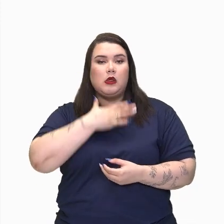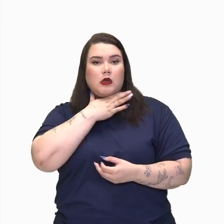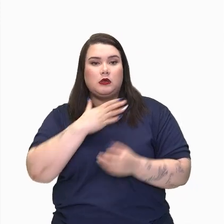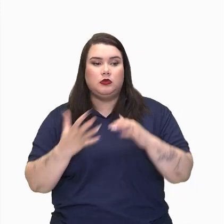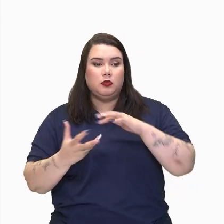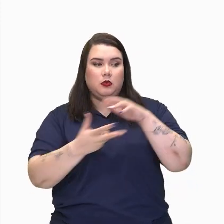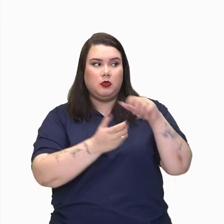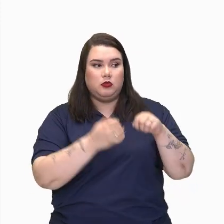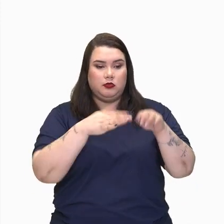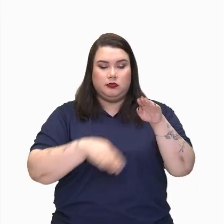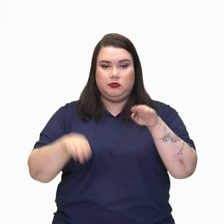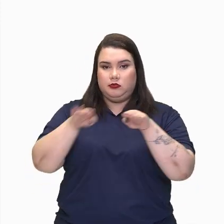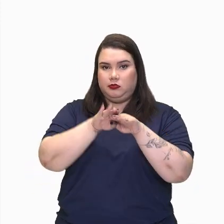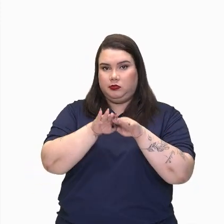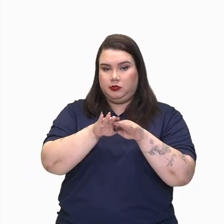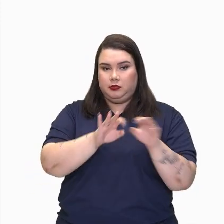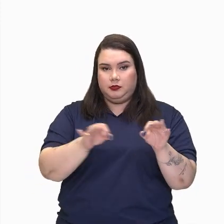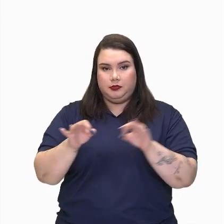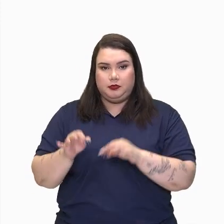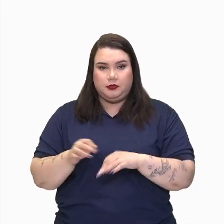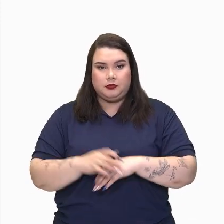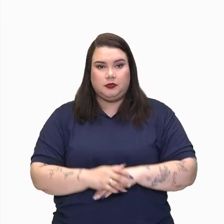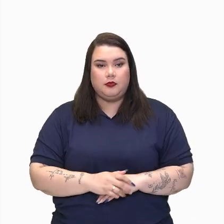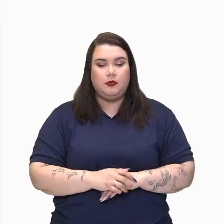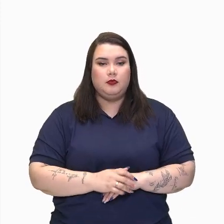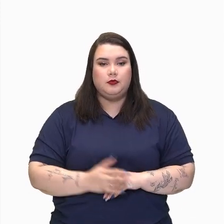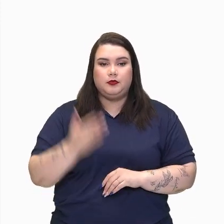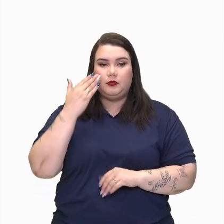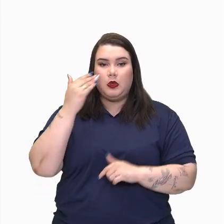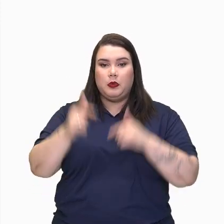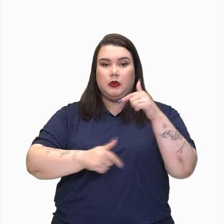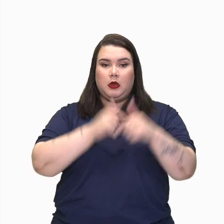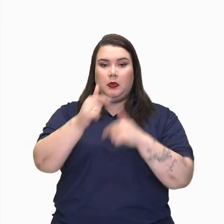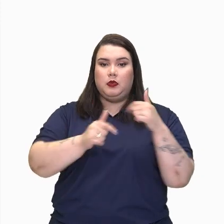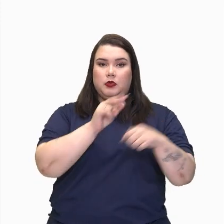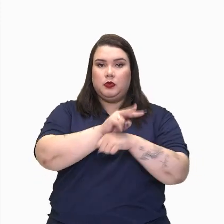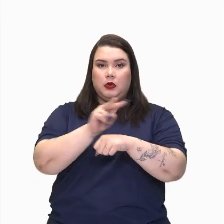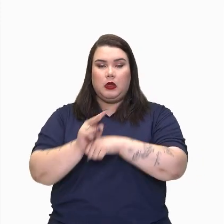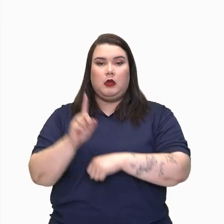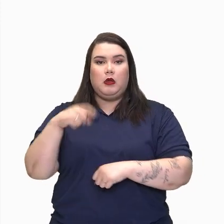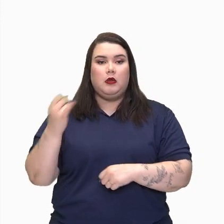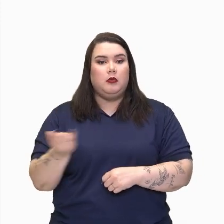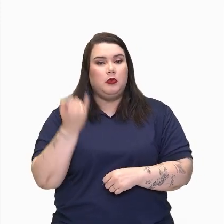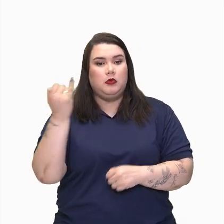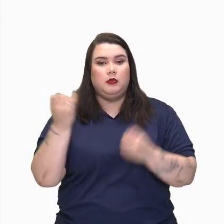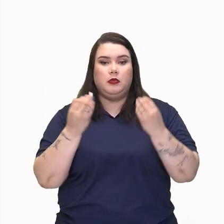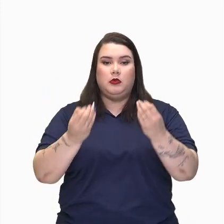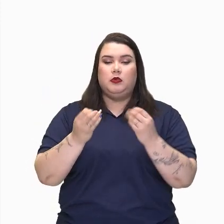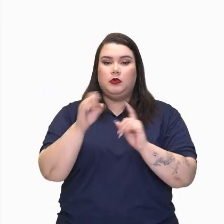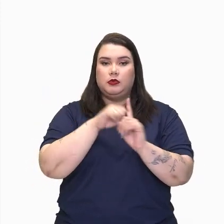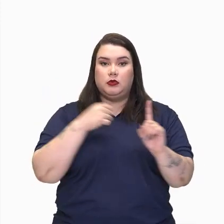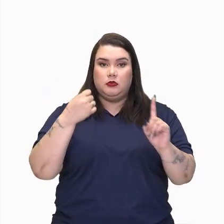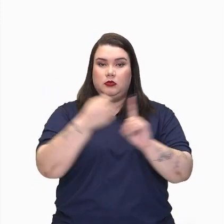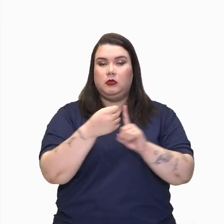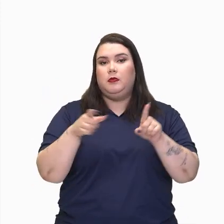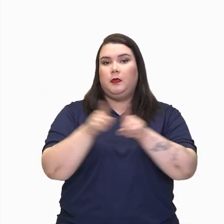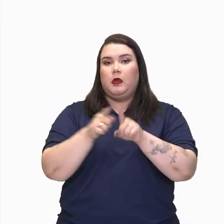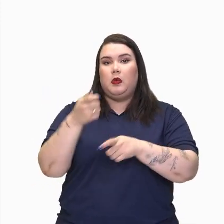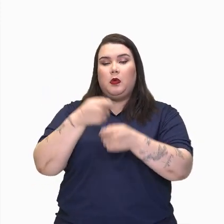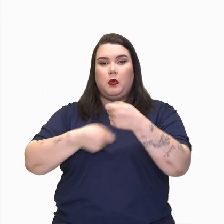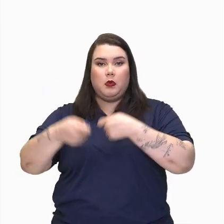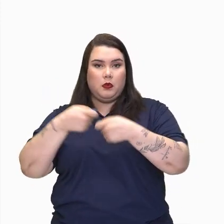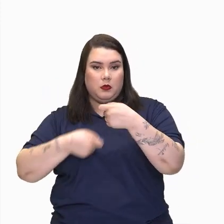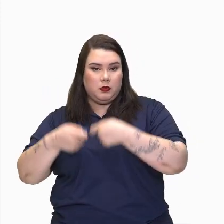da desigualdade. Vamos fazer a leitura aí do primeiro texto. O trabalho de cuidado é essencial para as nossas sociedades e